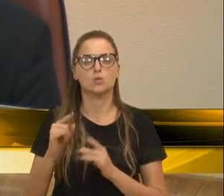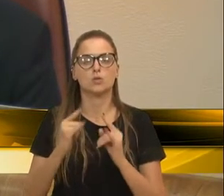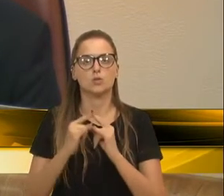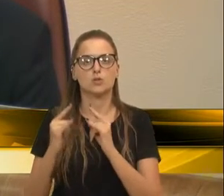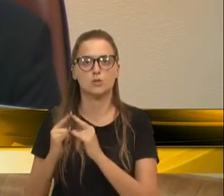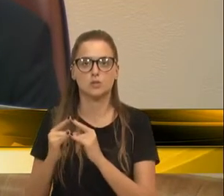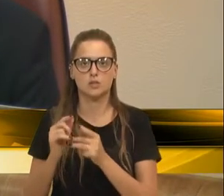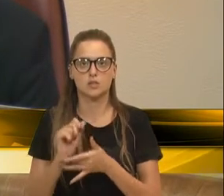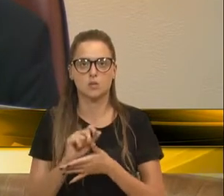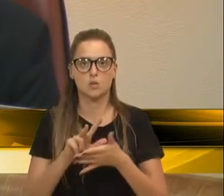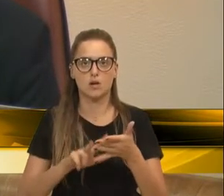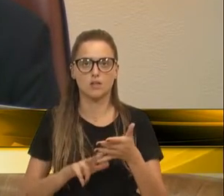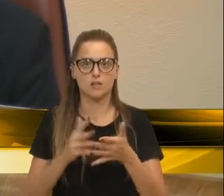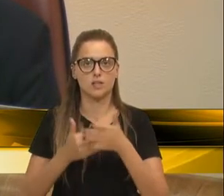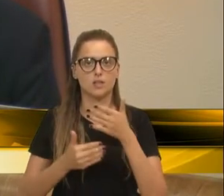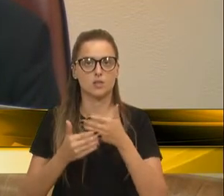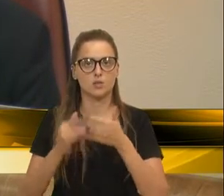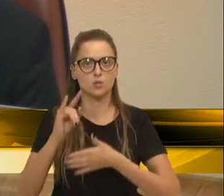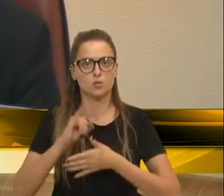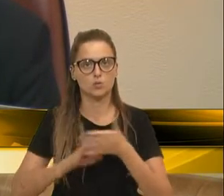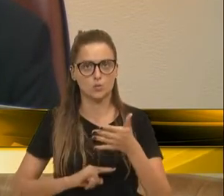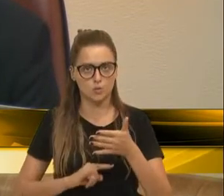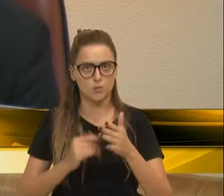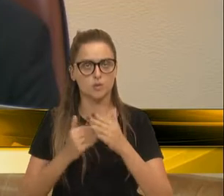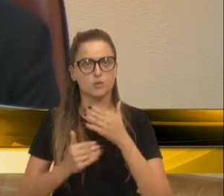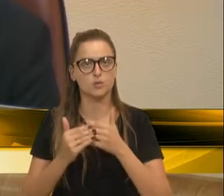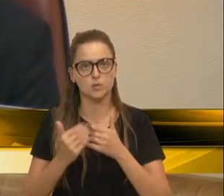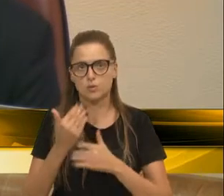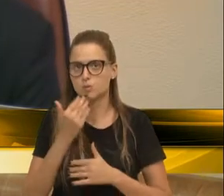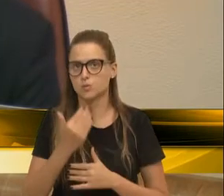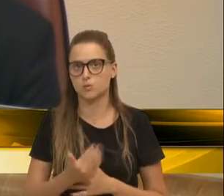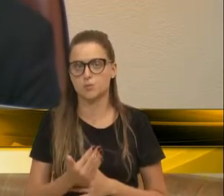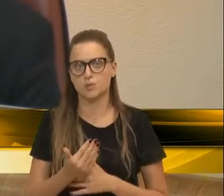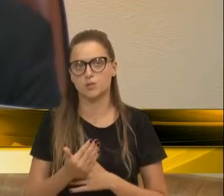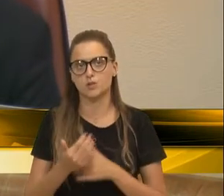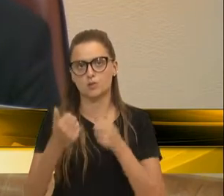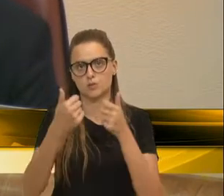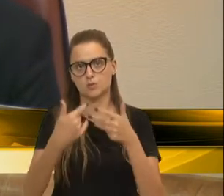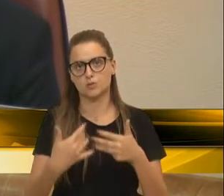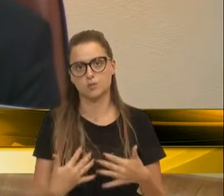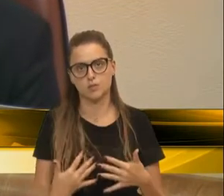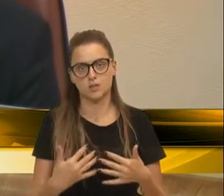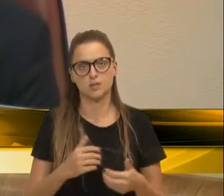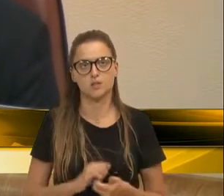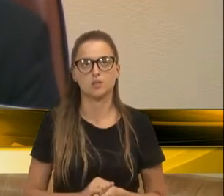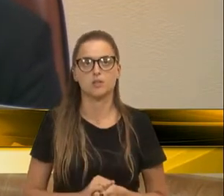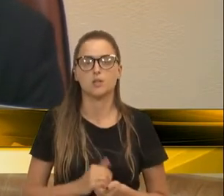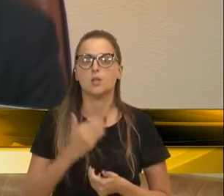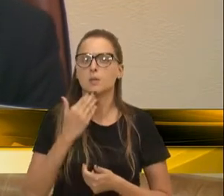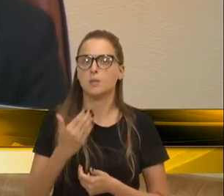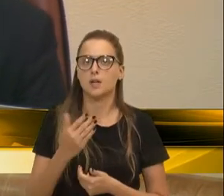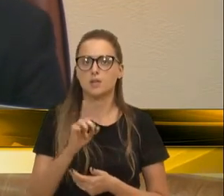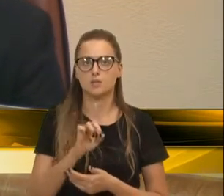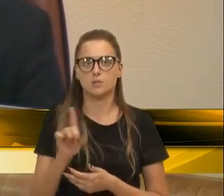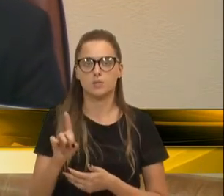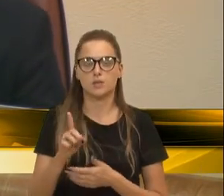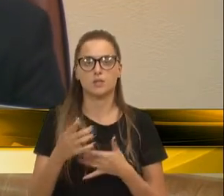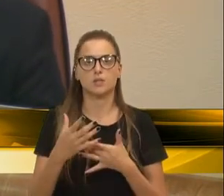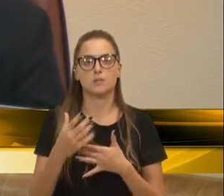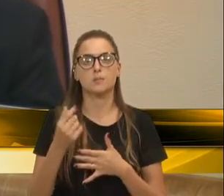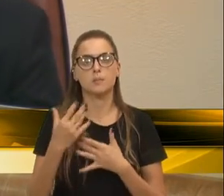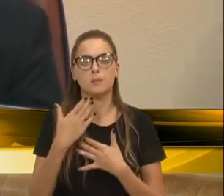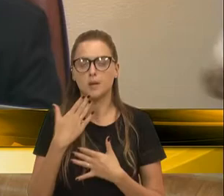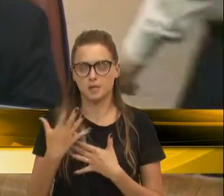reexame de toda a matéria e tomada das providências então cabíveis. Peço deferimento. Caxias do